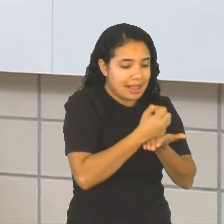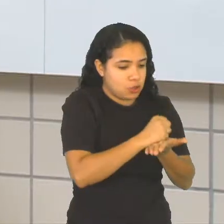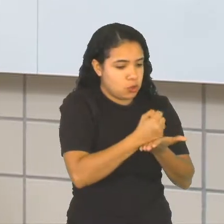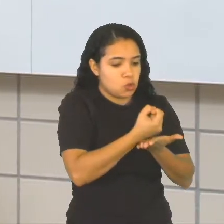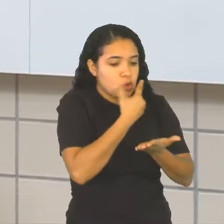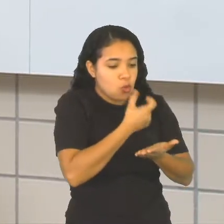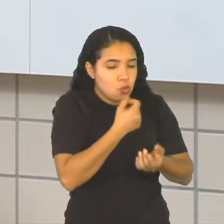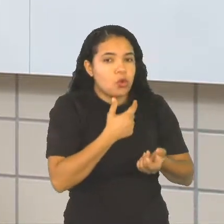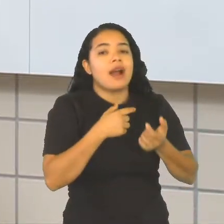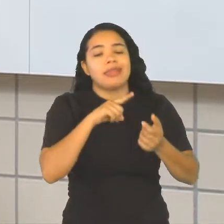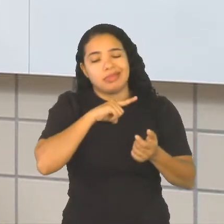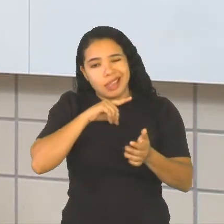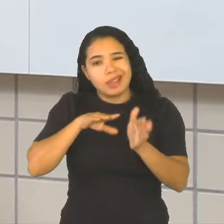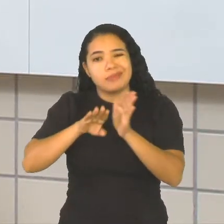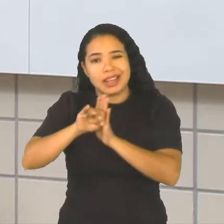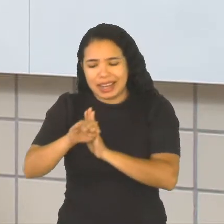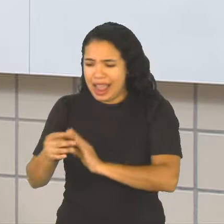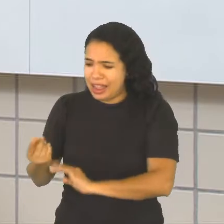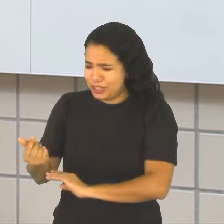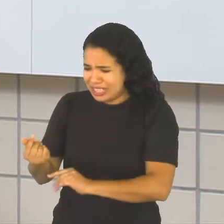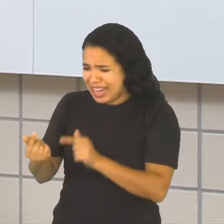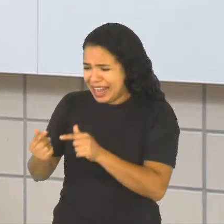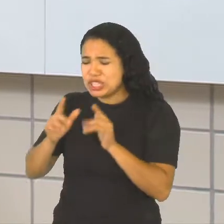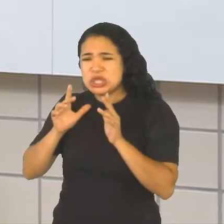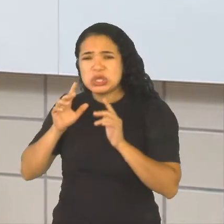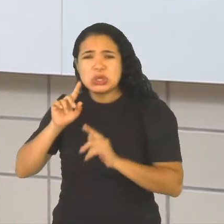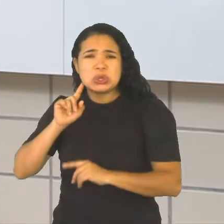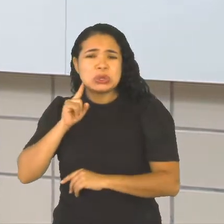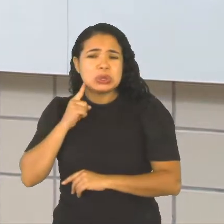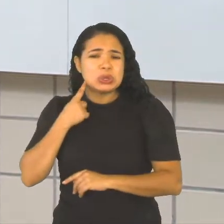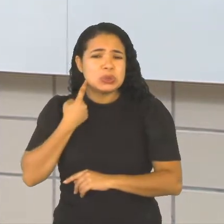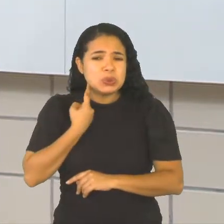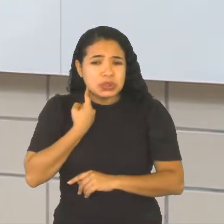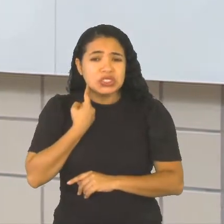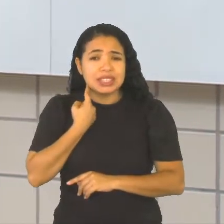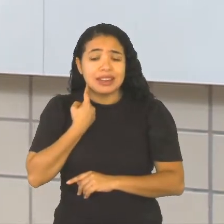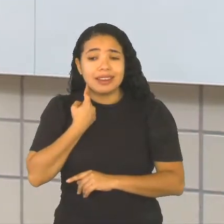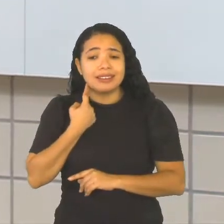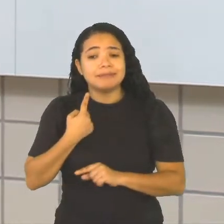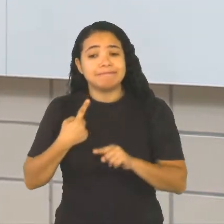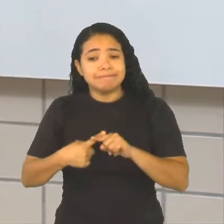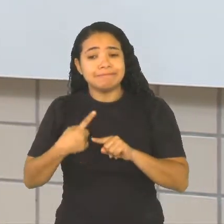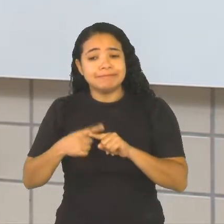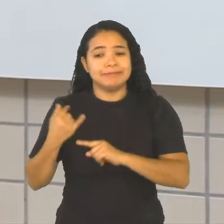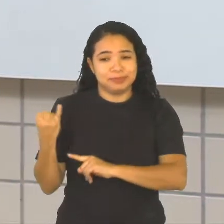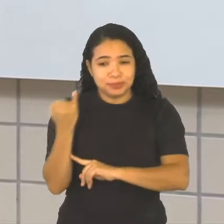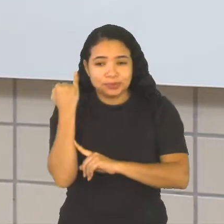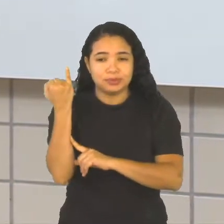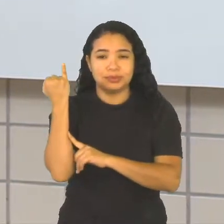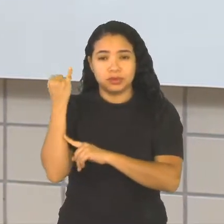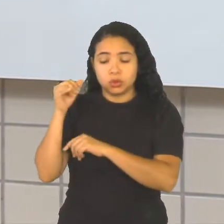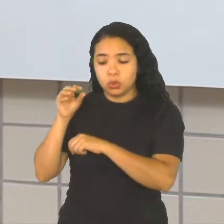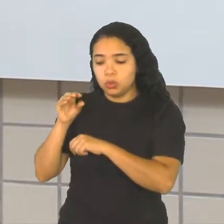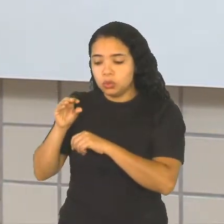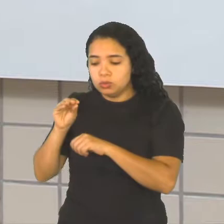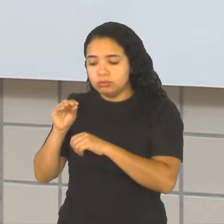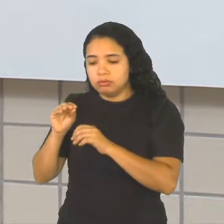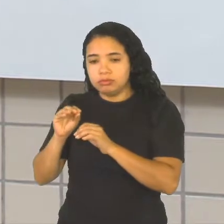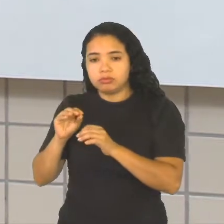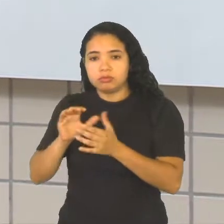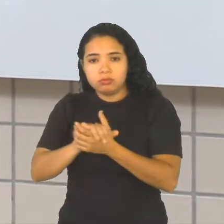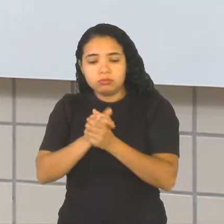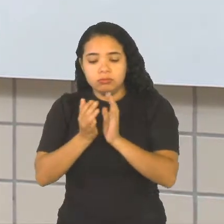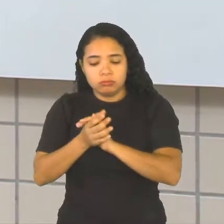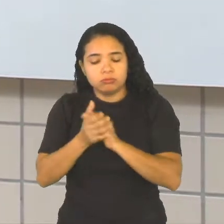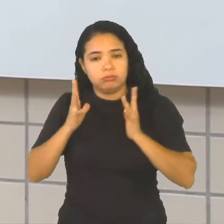gente fala que o dinheiro é tão sujo, né? Voltando ao dinheiro, a gente fala que o dinheiro é tão sujo que é importante a gente manter sempre as mãos